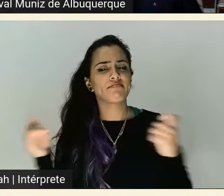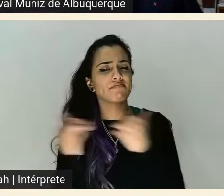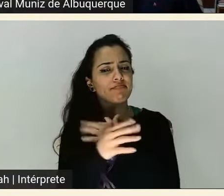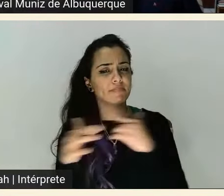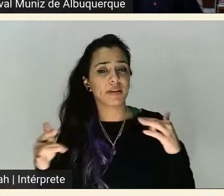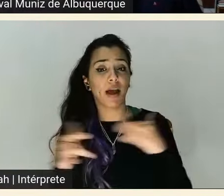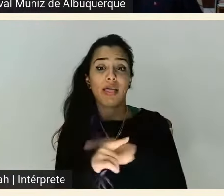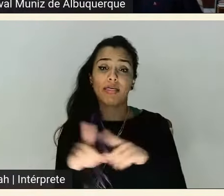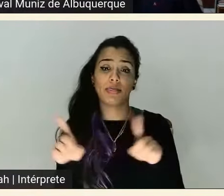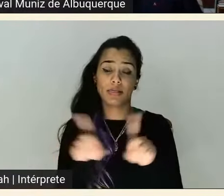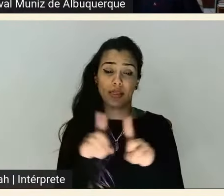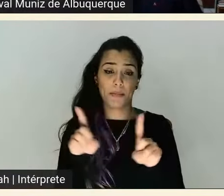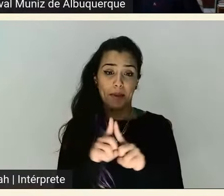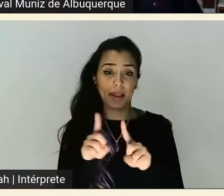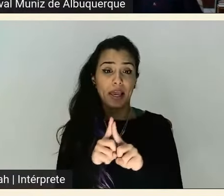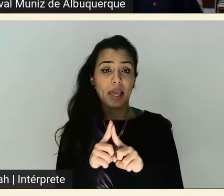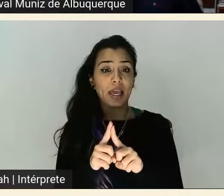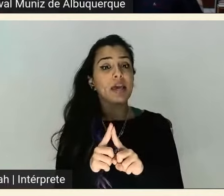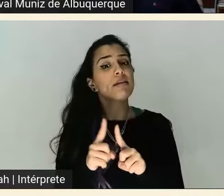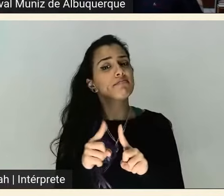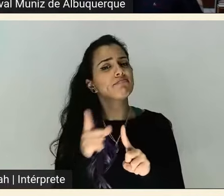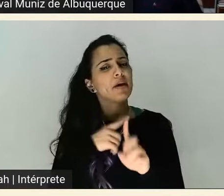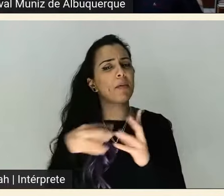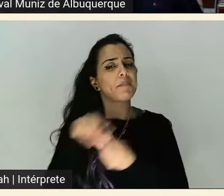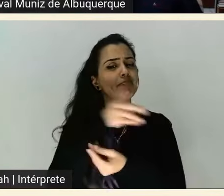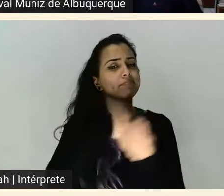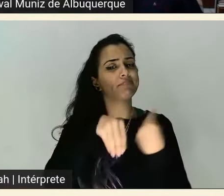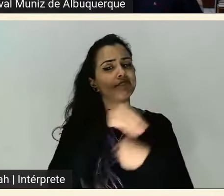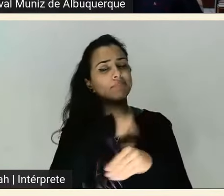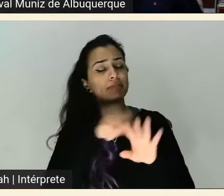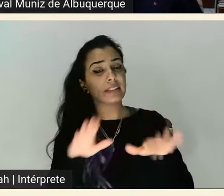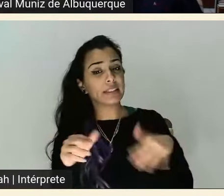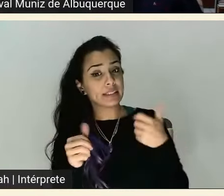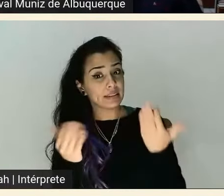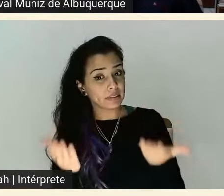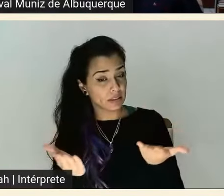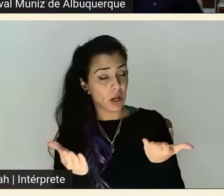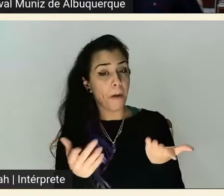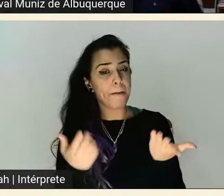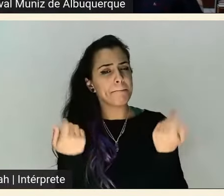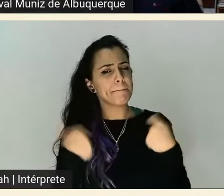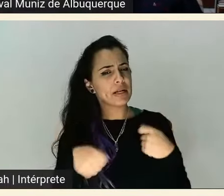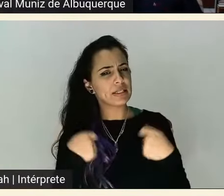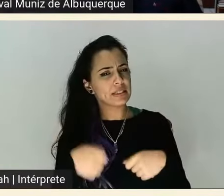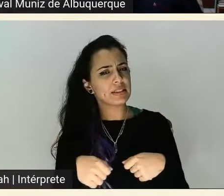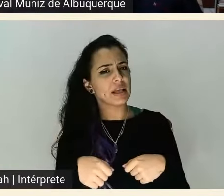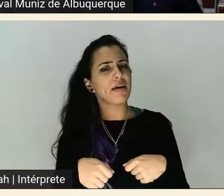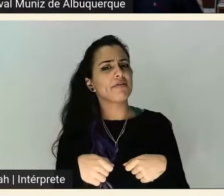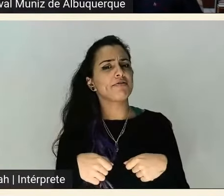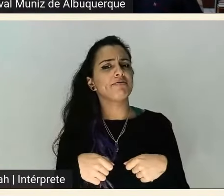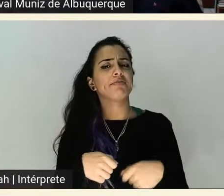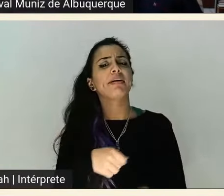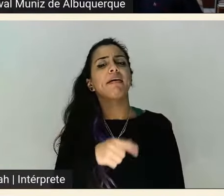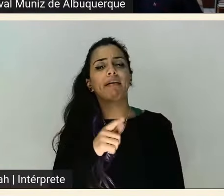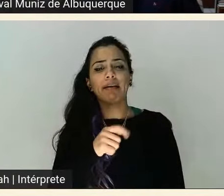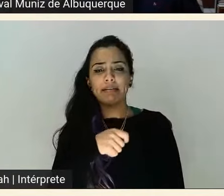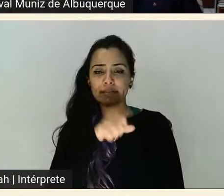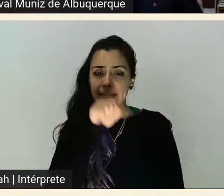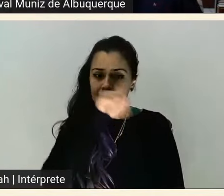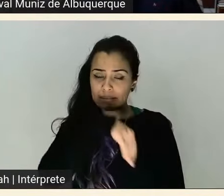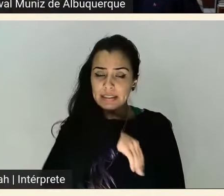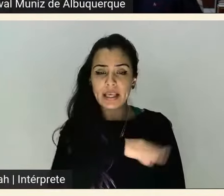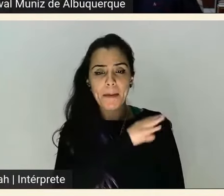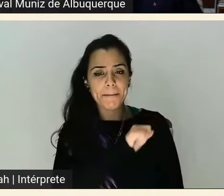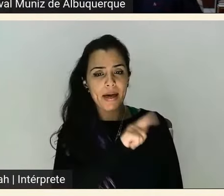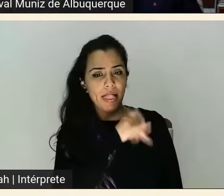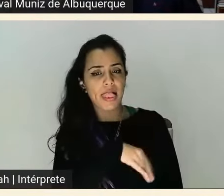né? Com esse lastro de urbanização. Então, tinha que ser em Belém, tinha que ser em Recife, tinha que ser no Rio de